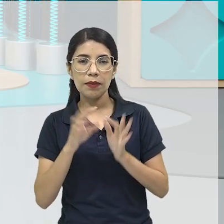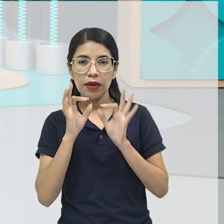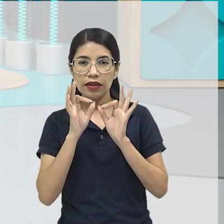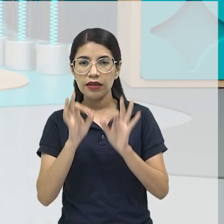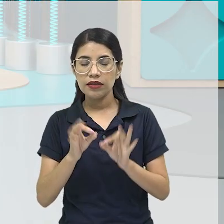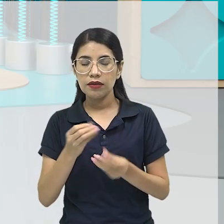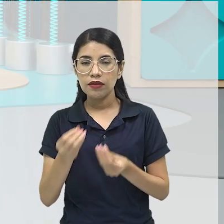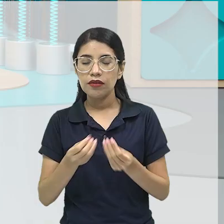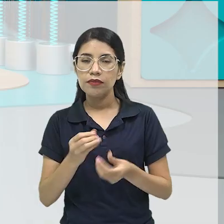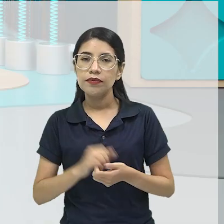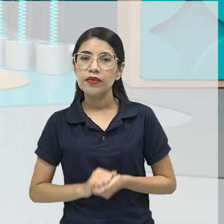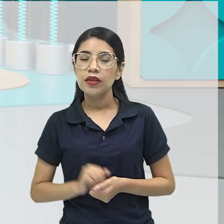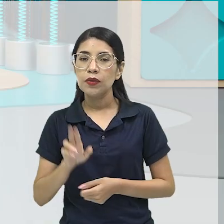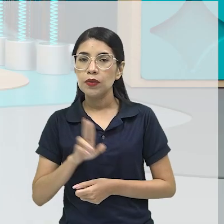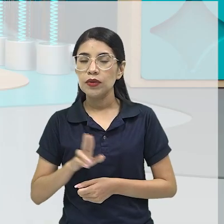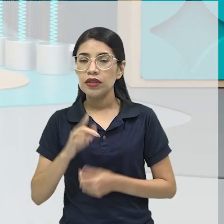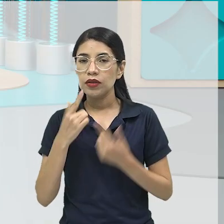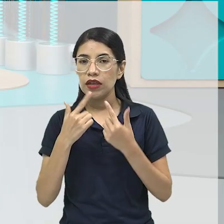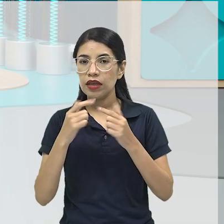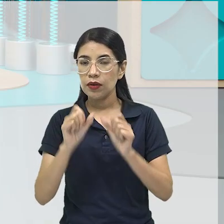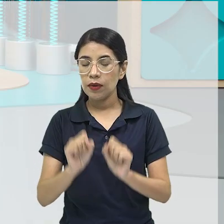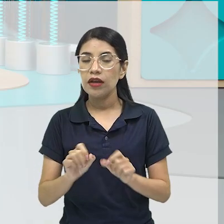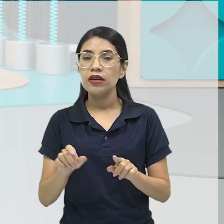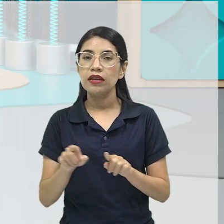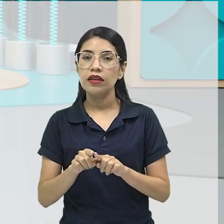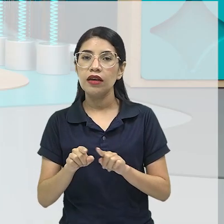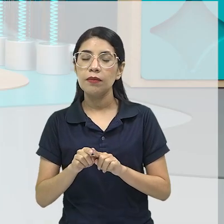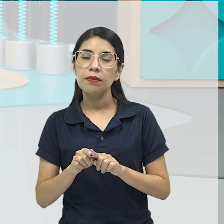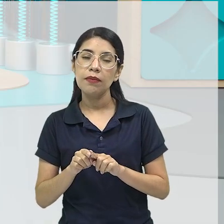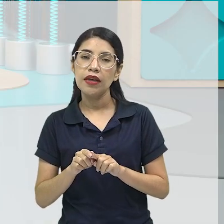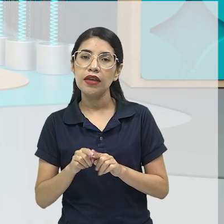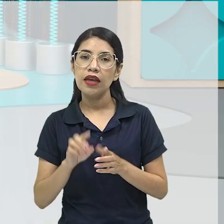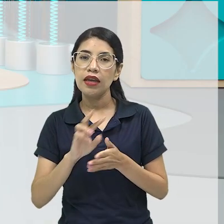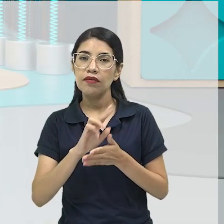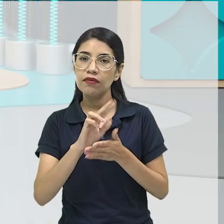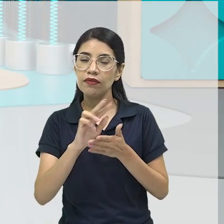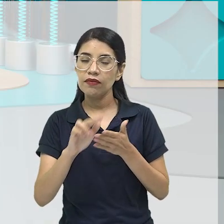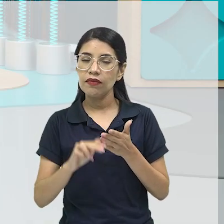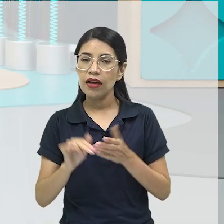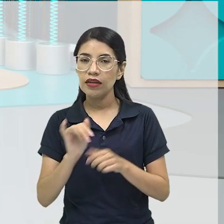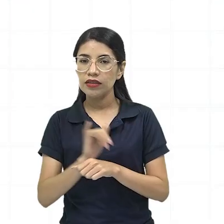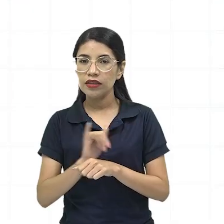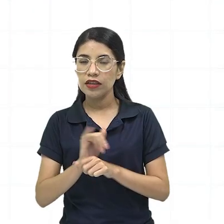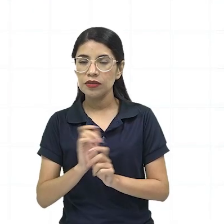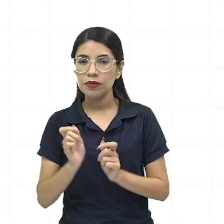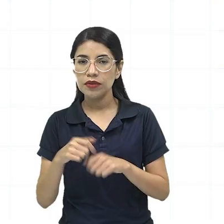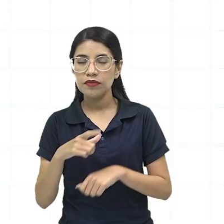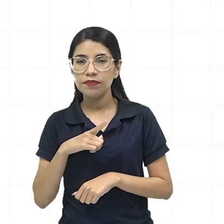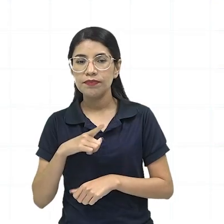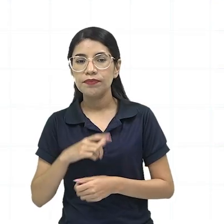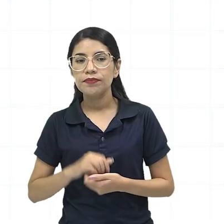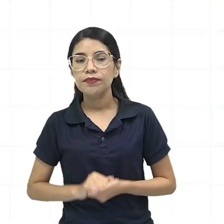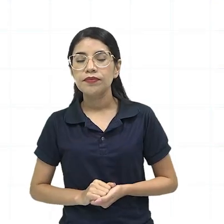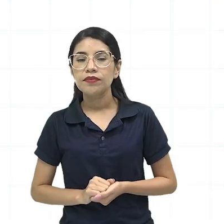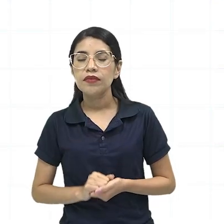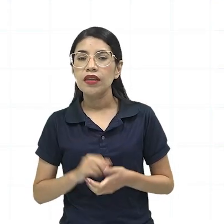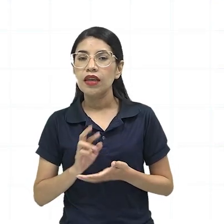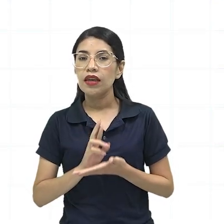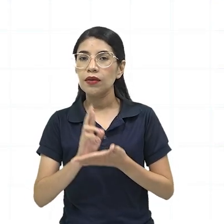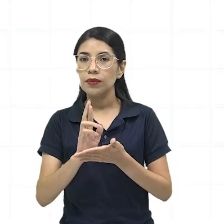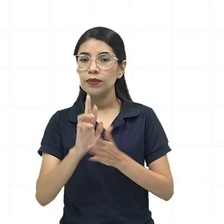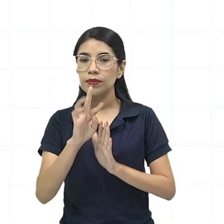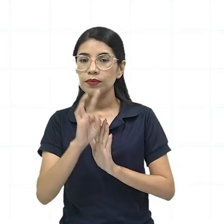imagens, linguagens e também outras estratégias. Observe.